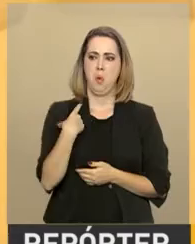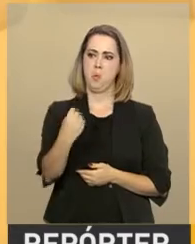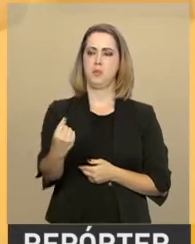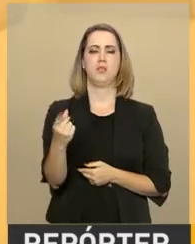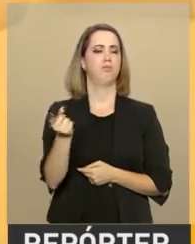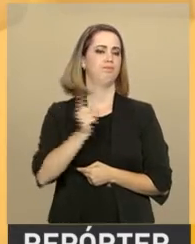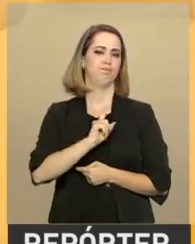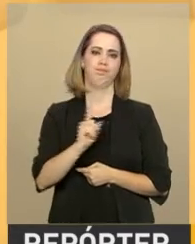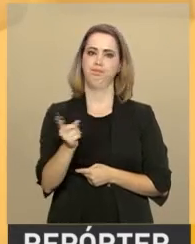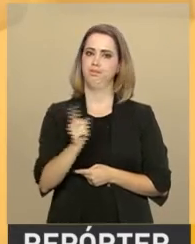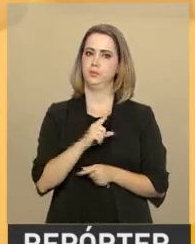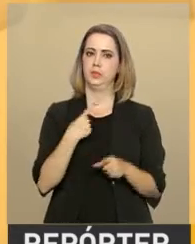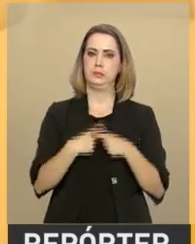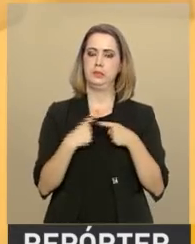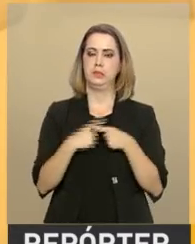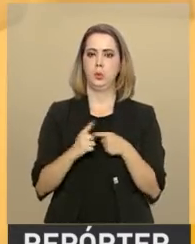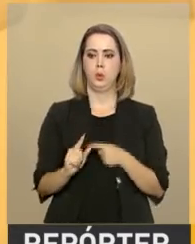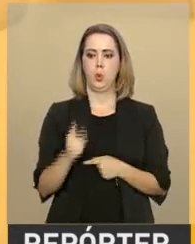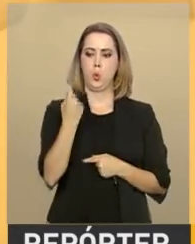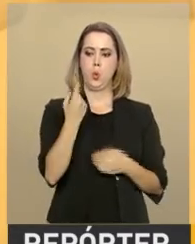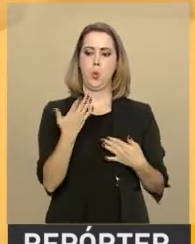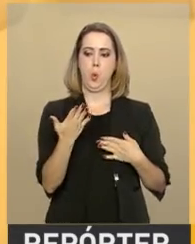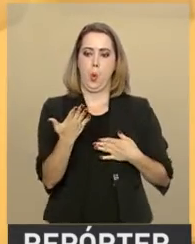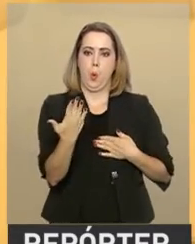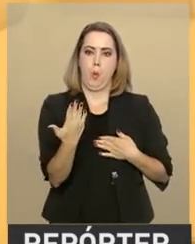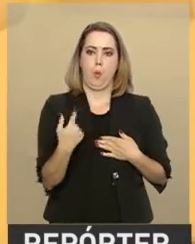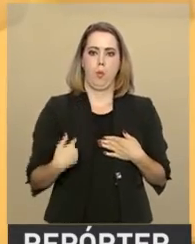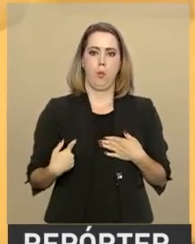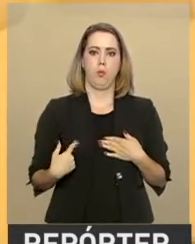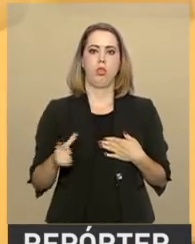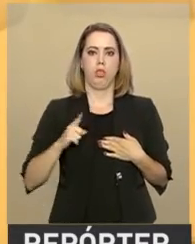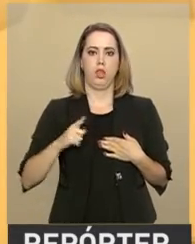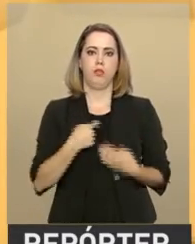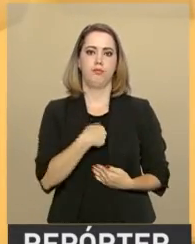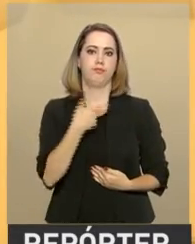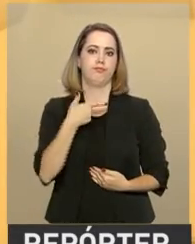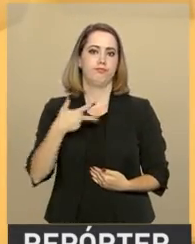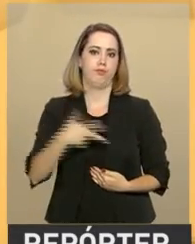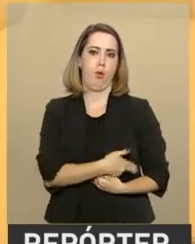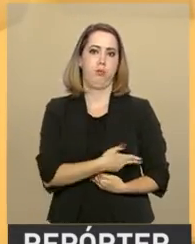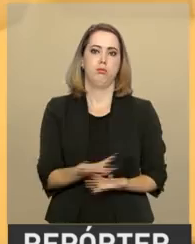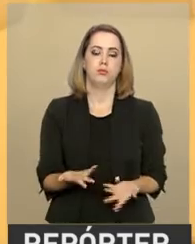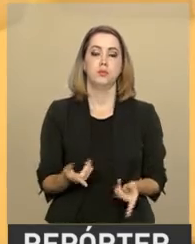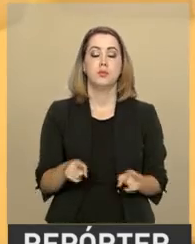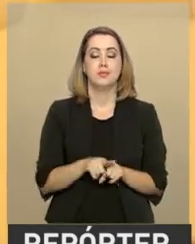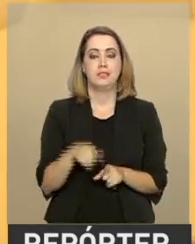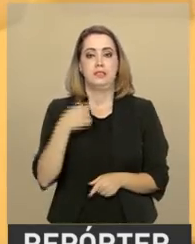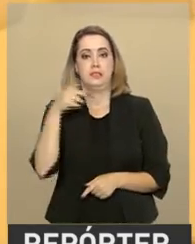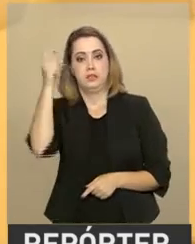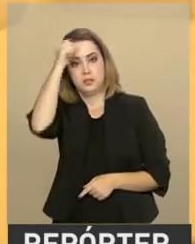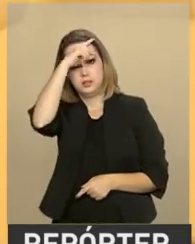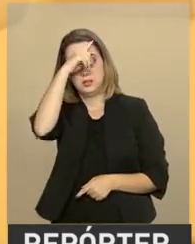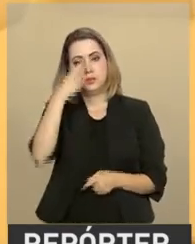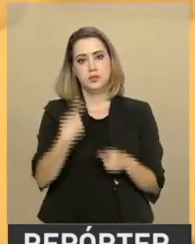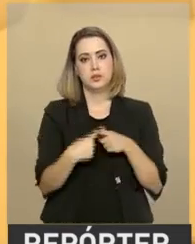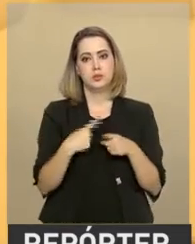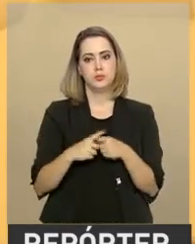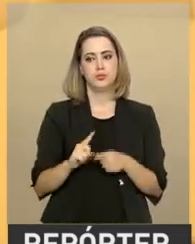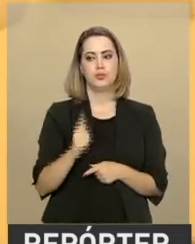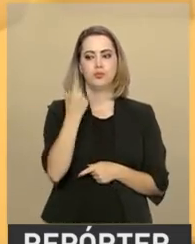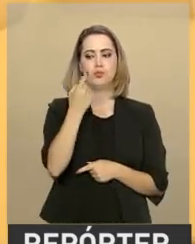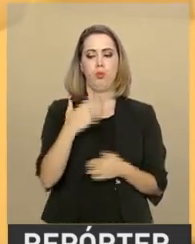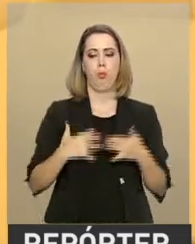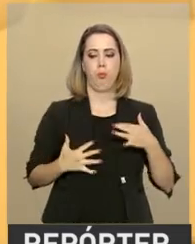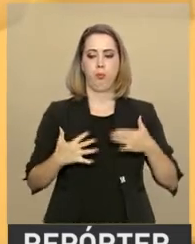que realmente você conseguiu só é difícil pra você e você vai entender um sutiã ficam no lado